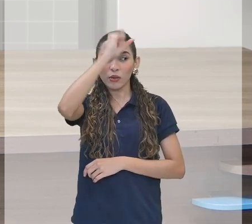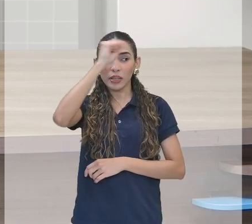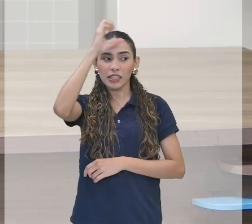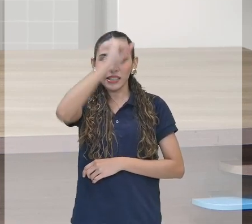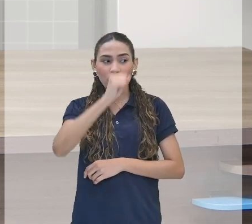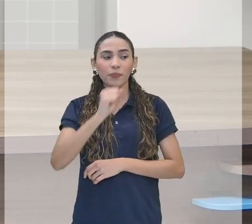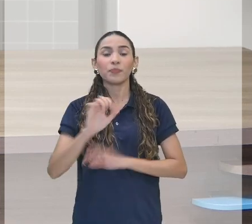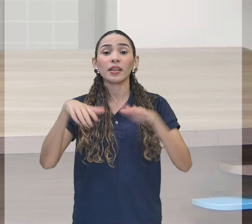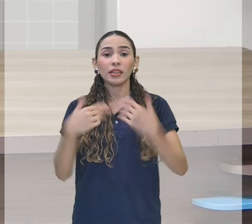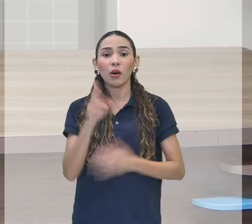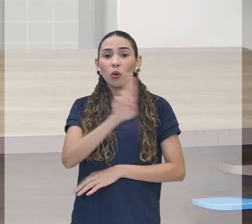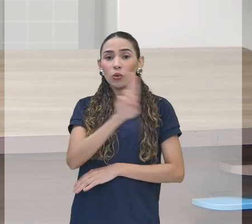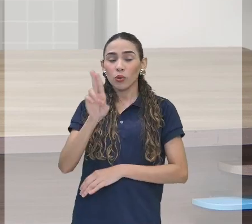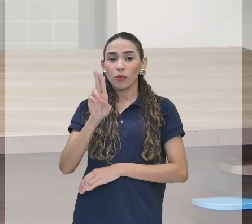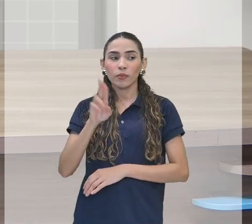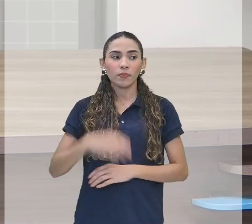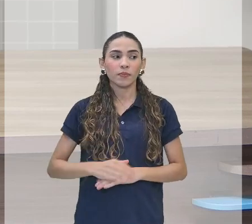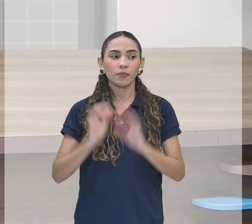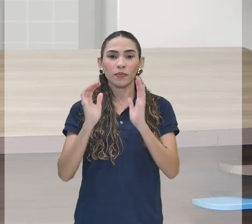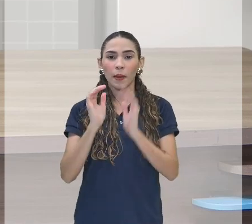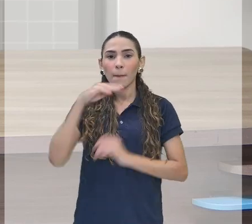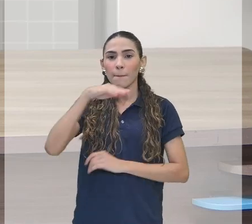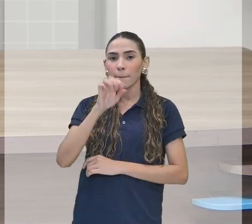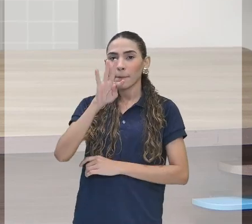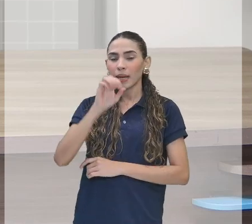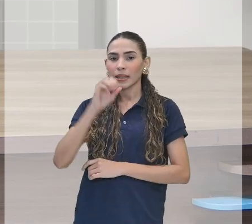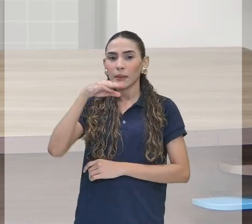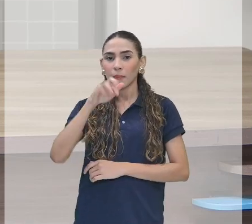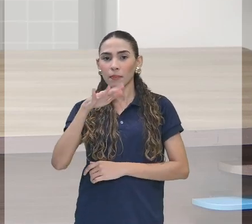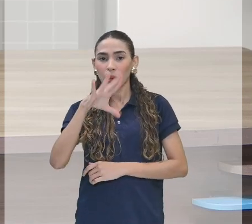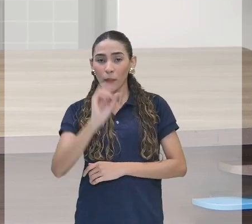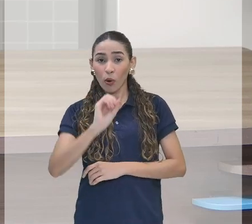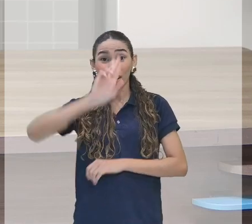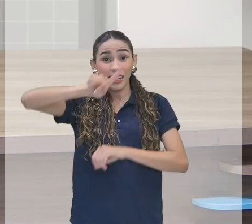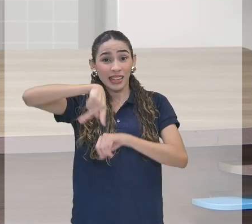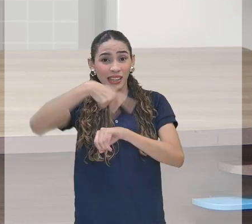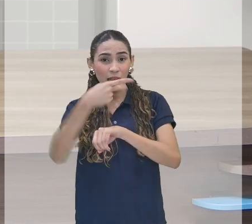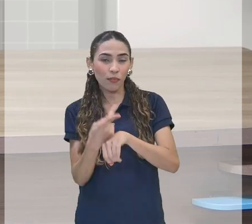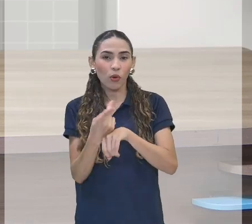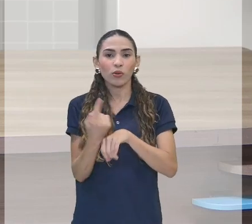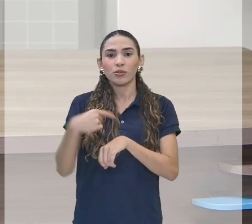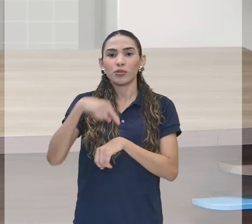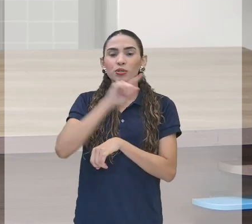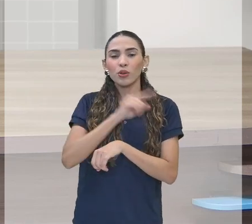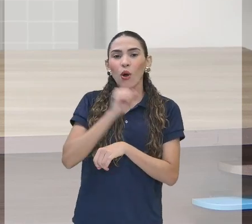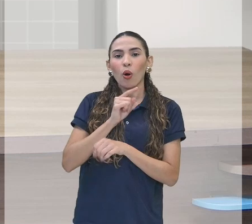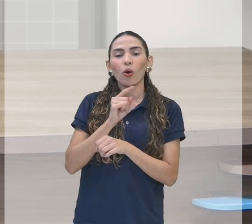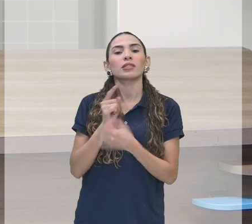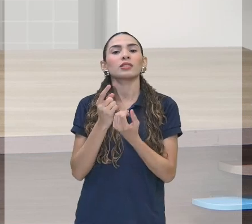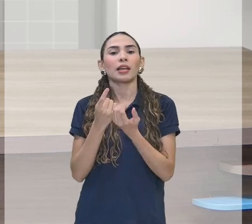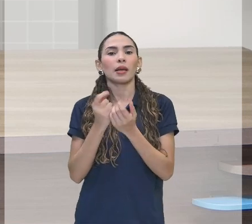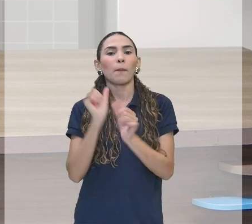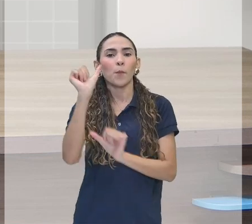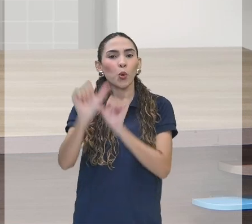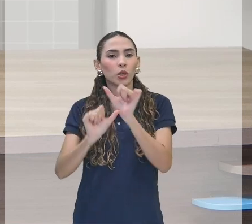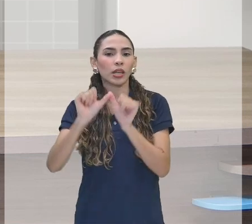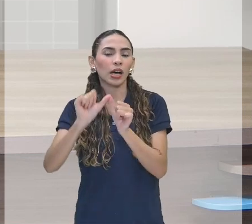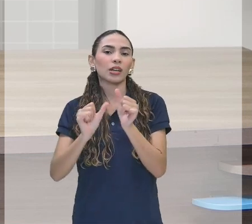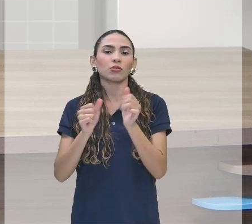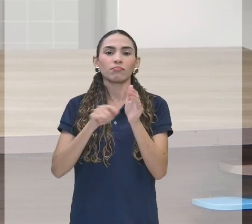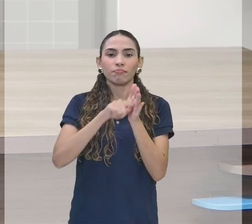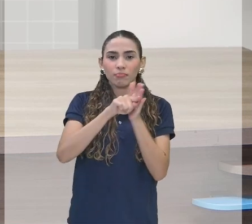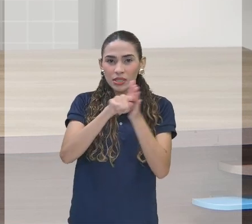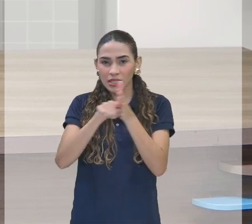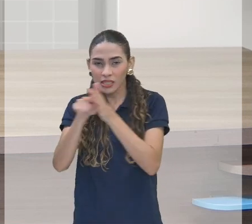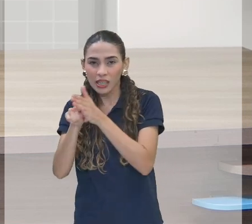de metamemória, perdão. E com o passar do tempo, né, a gente foi incorporando ali, né, as pesquisas, os